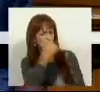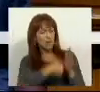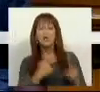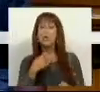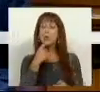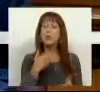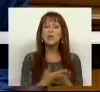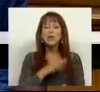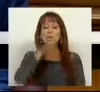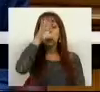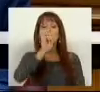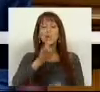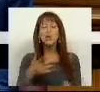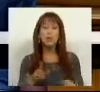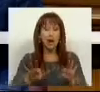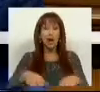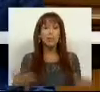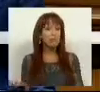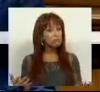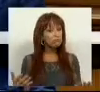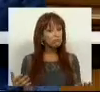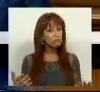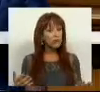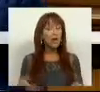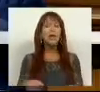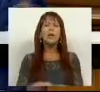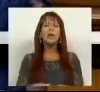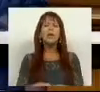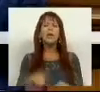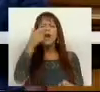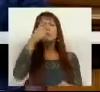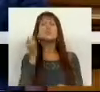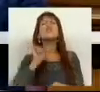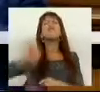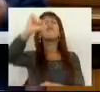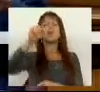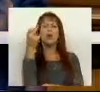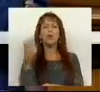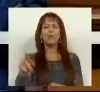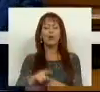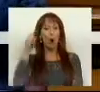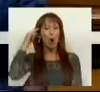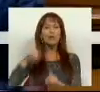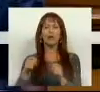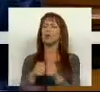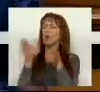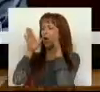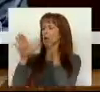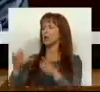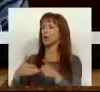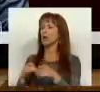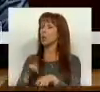tinha para lhe fazer, Sr. Ministro, e para acabar, é sobre os seus reformados. Os reformados que foram objeto de toda a atenção do